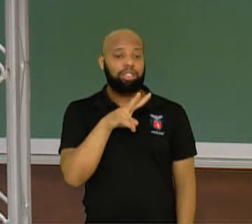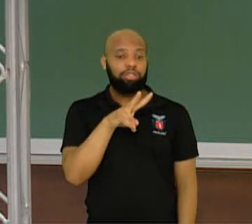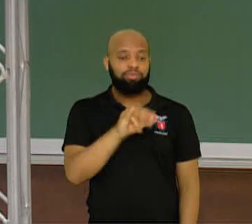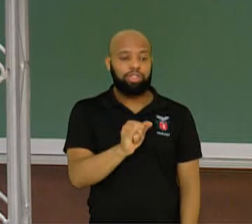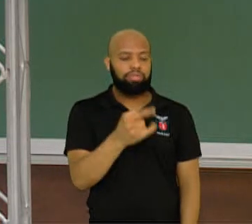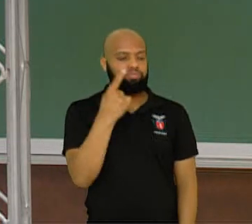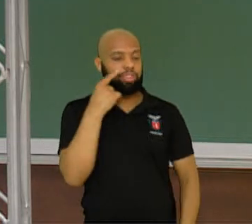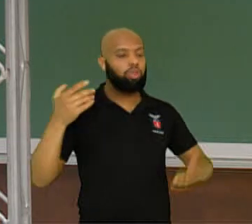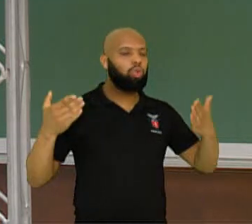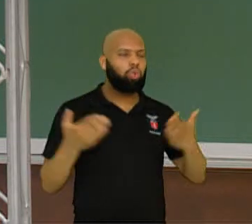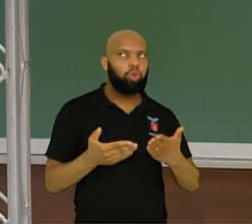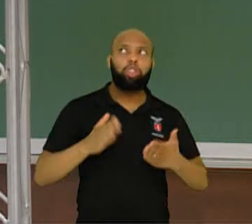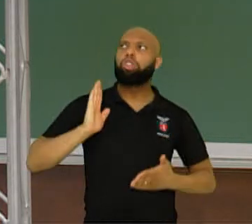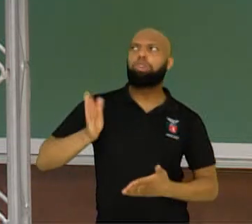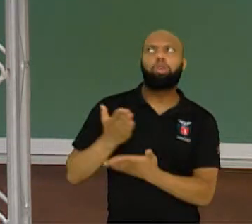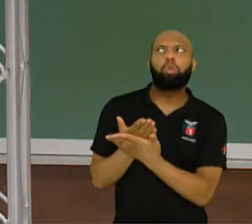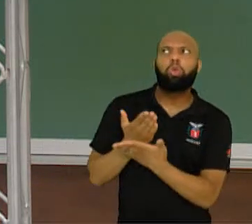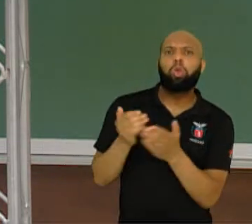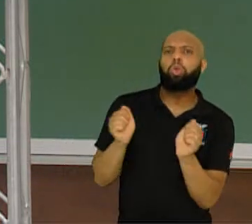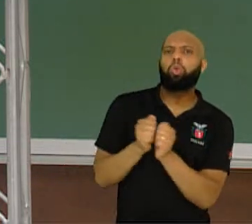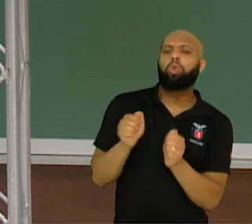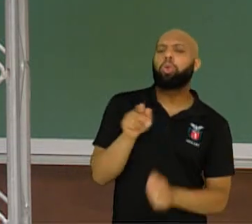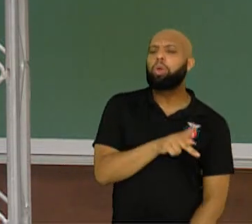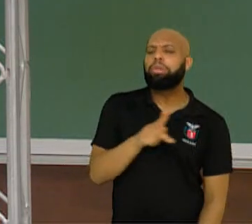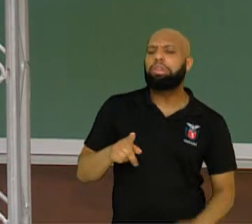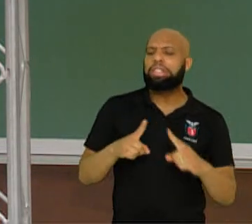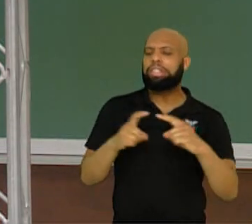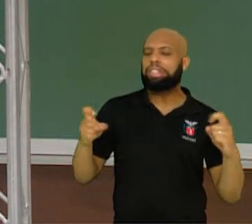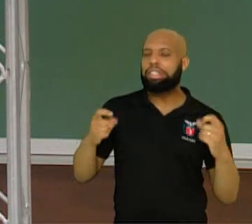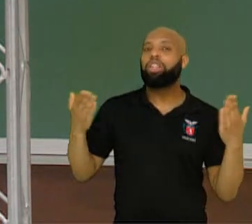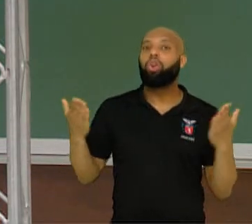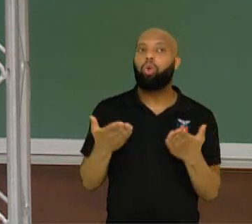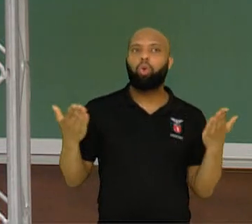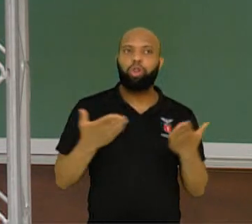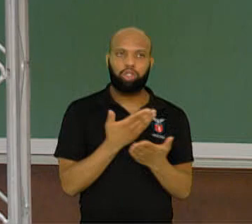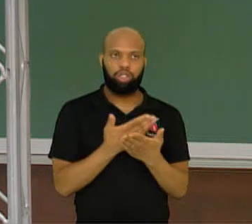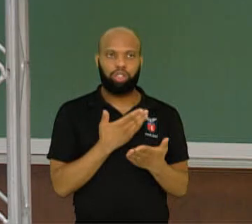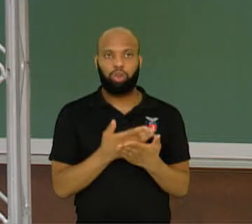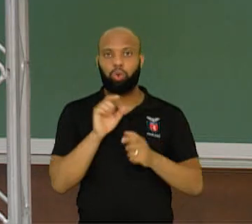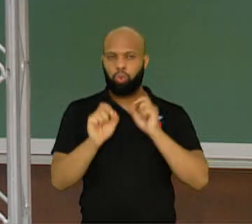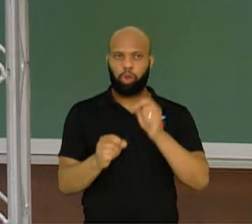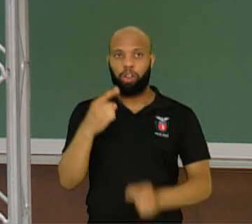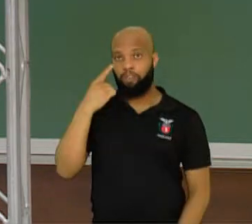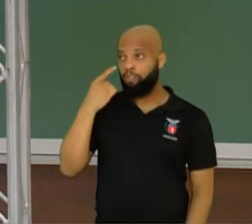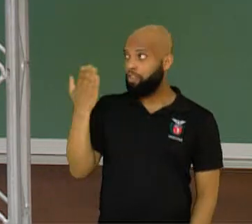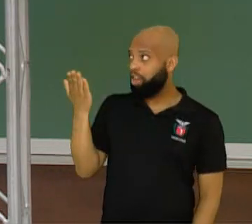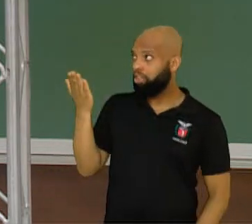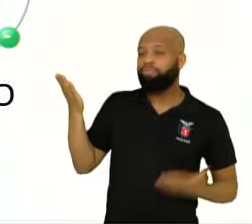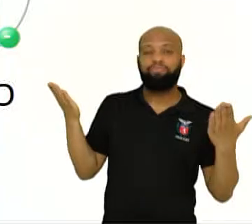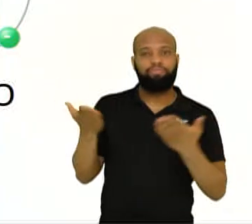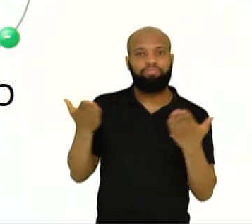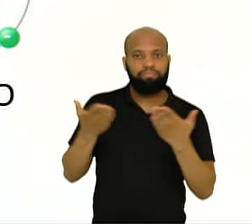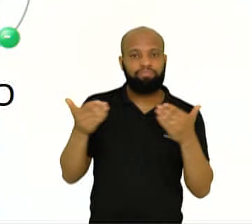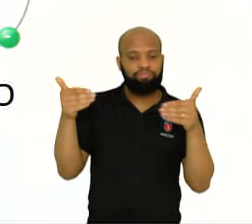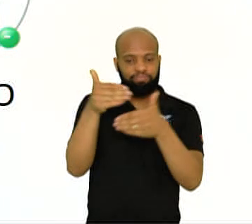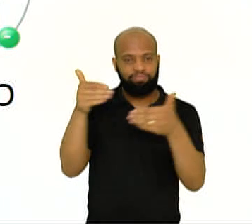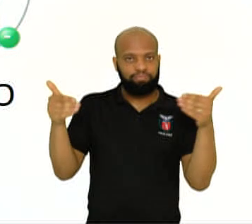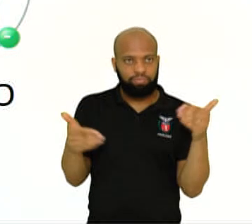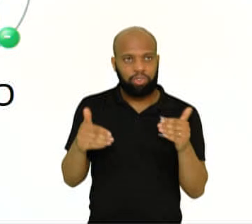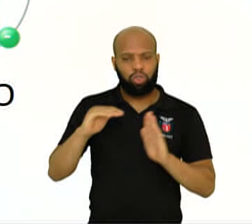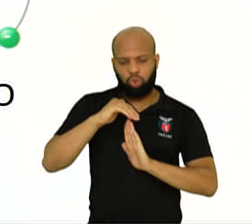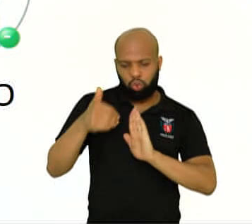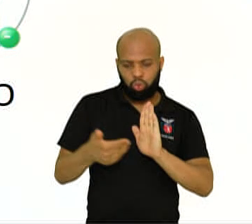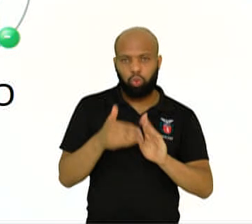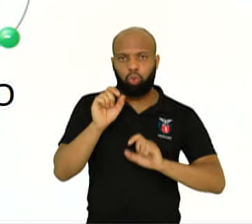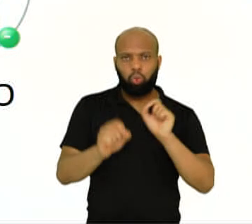assim, já estudei isso com o professor Fabiano. Então, vamos para a nossa aula de hoje? Reparem no que eu vou trazer para vocês.